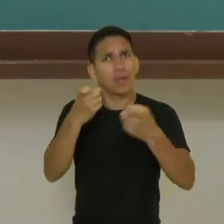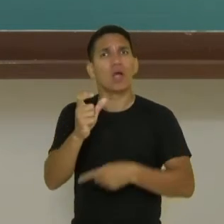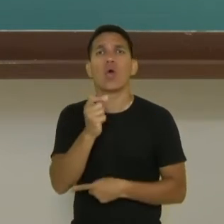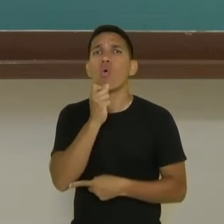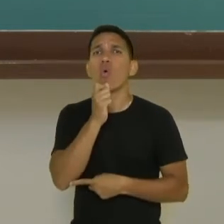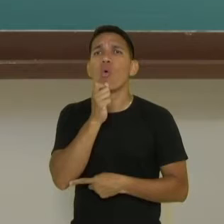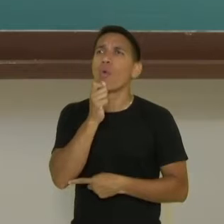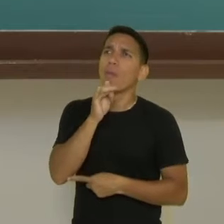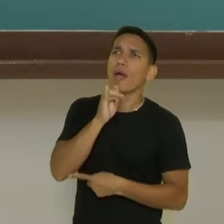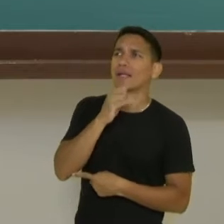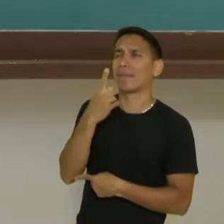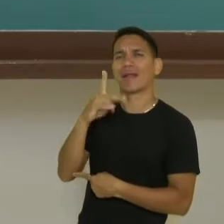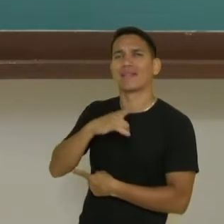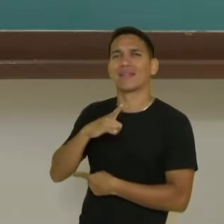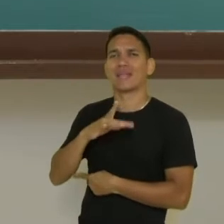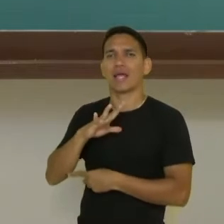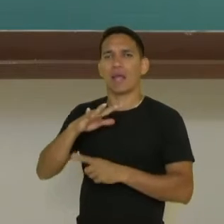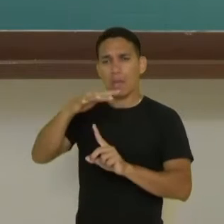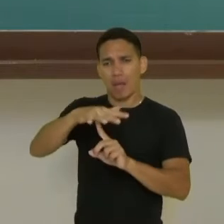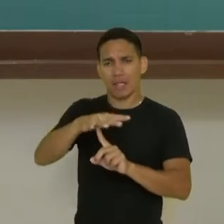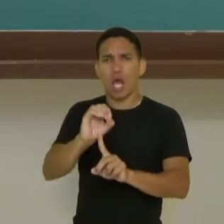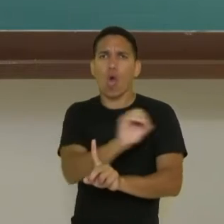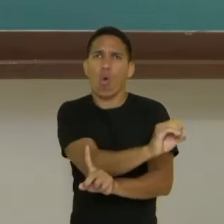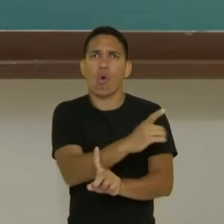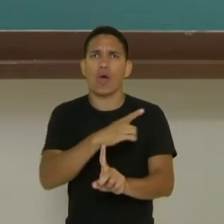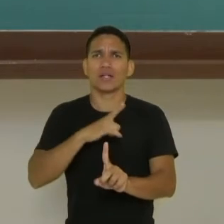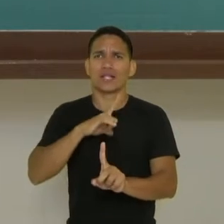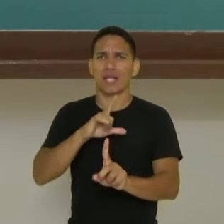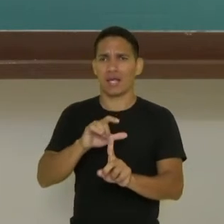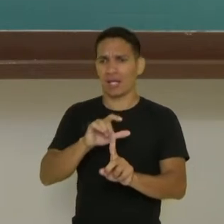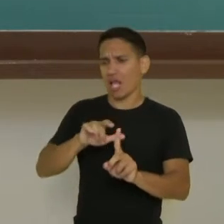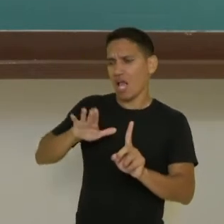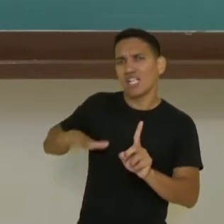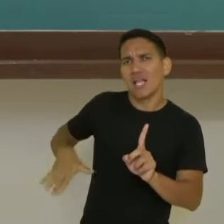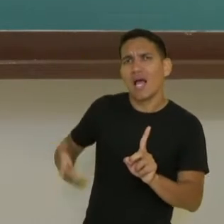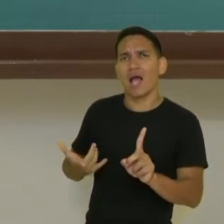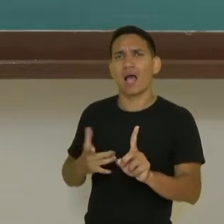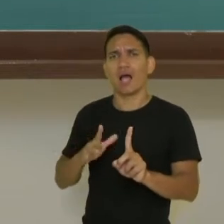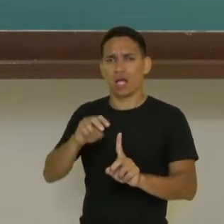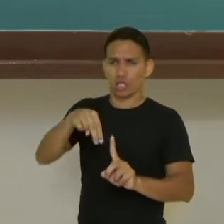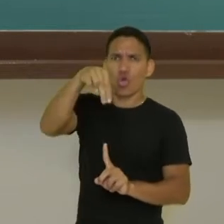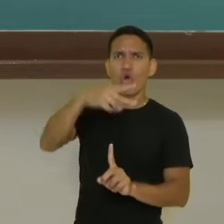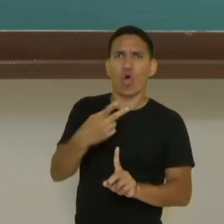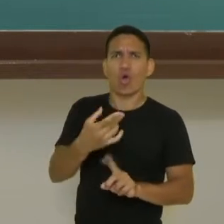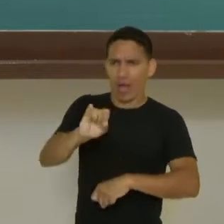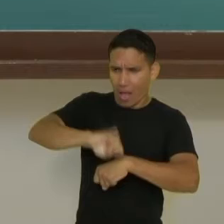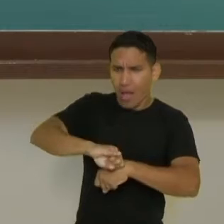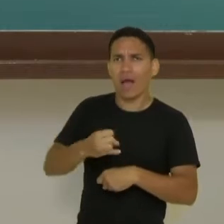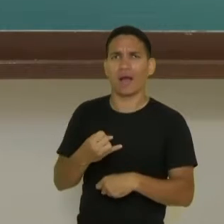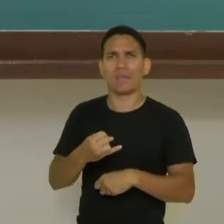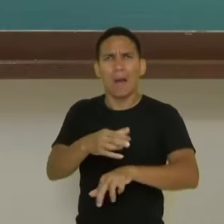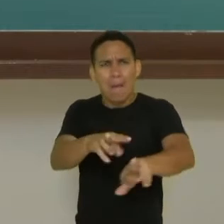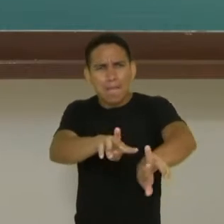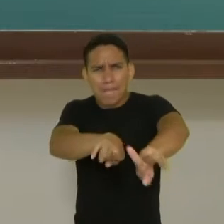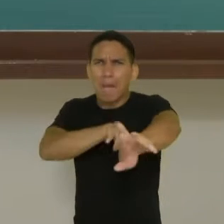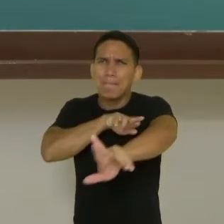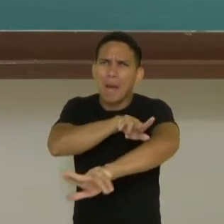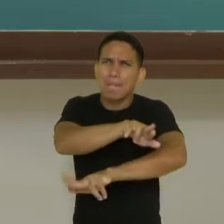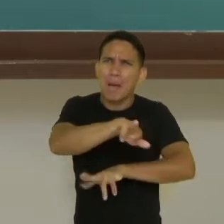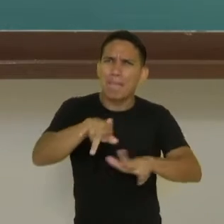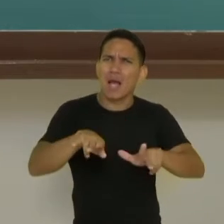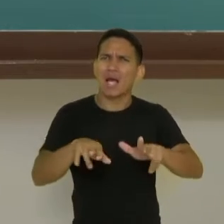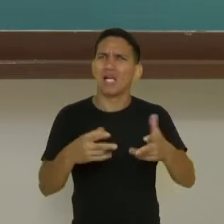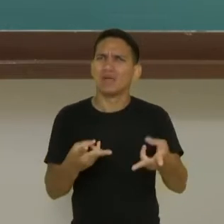Oeste paranaense, o litoral paranaense, o norte do Paraná, a capital metropolitana. Vocês vão ver que parece que a gente